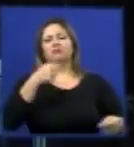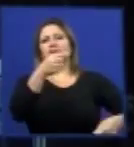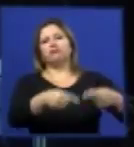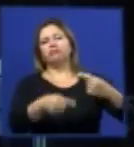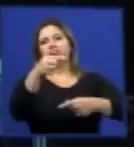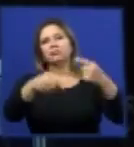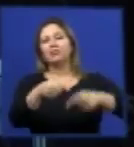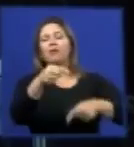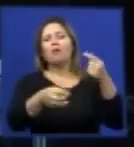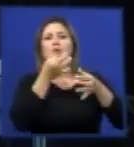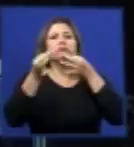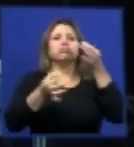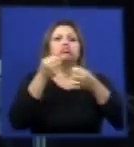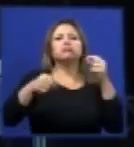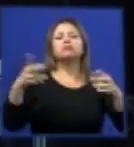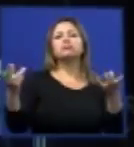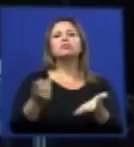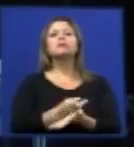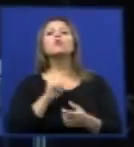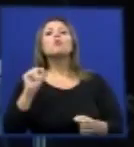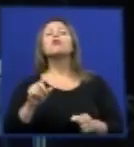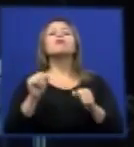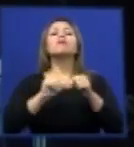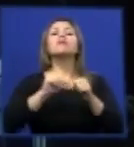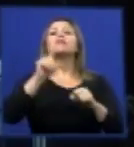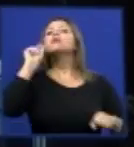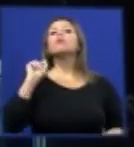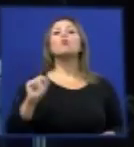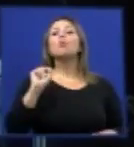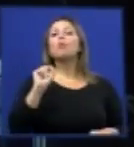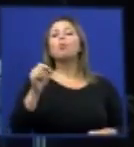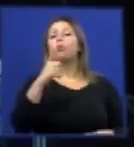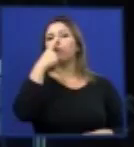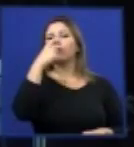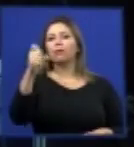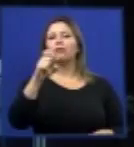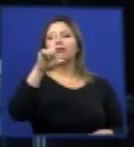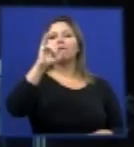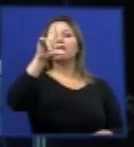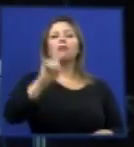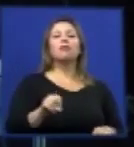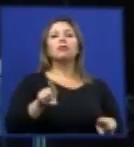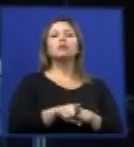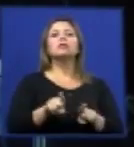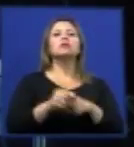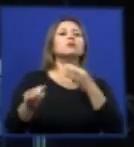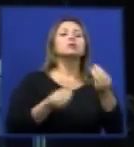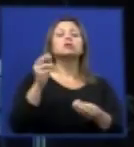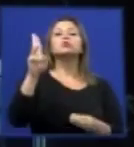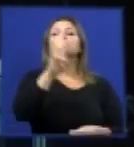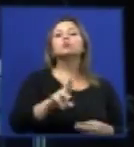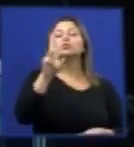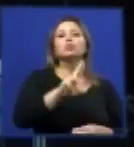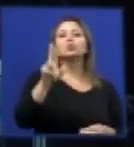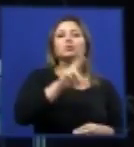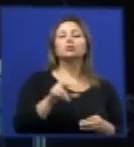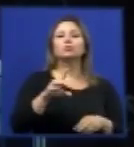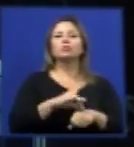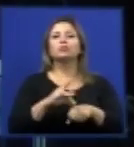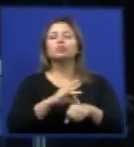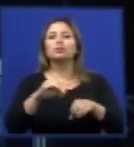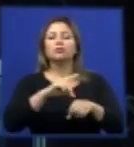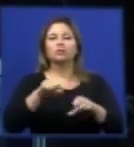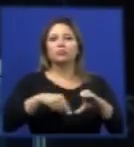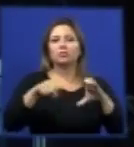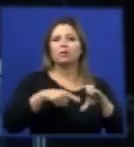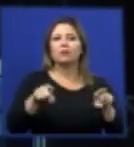amplo que é a a destinação pelos países desenvolvidos de bens já utilizados na realidade isso tem uma